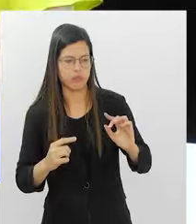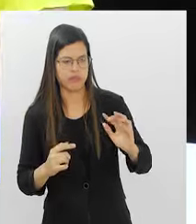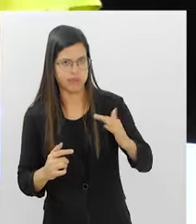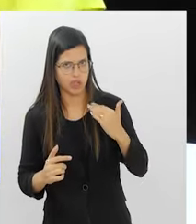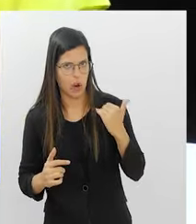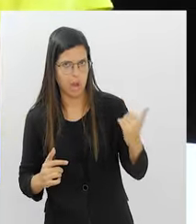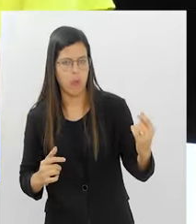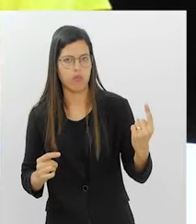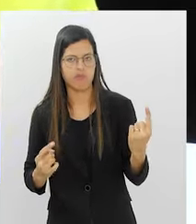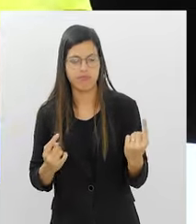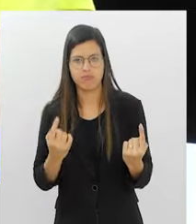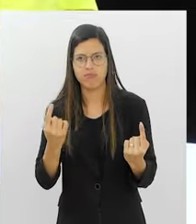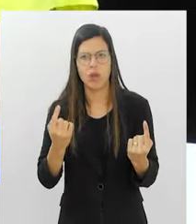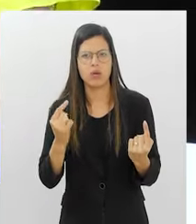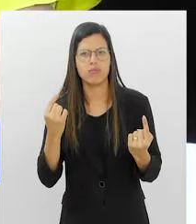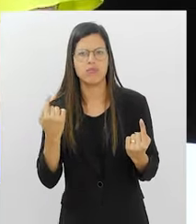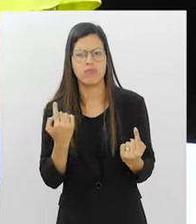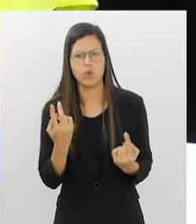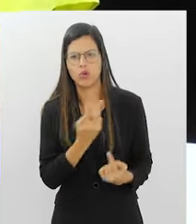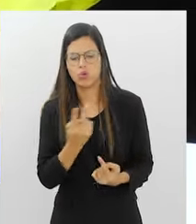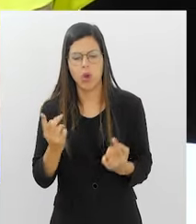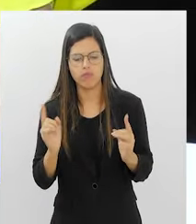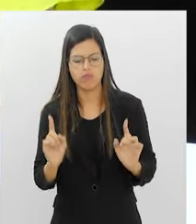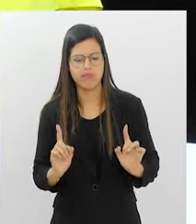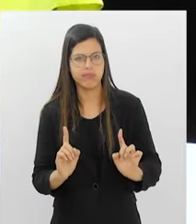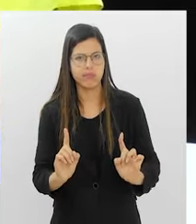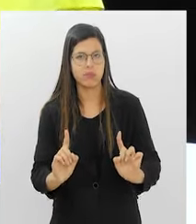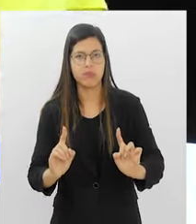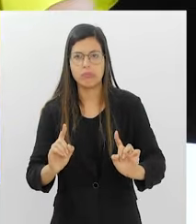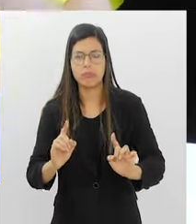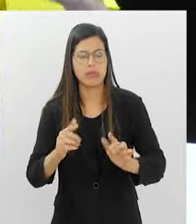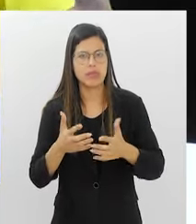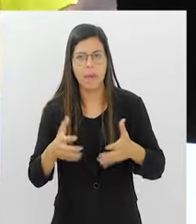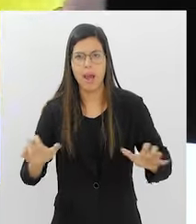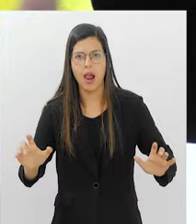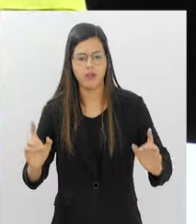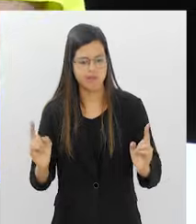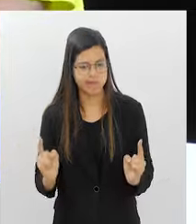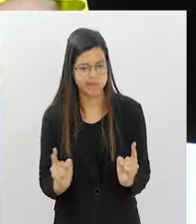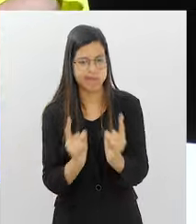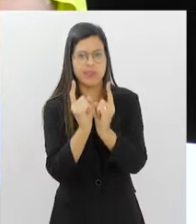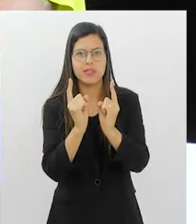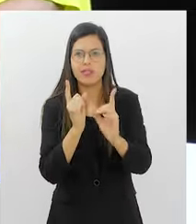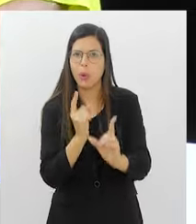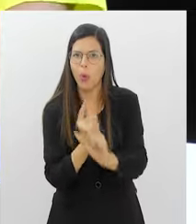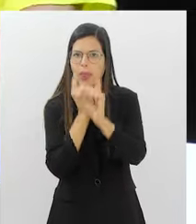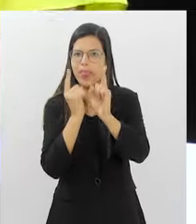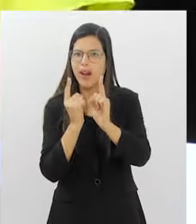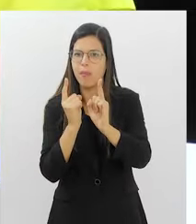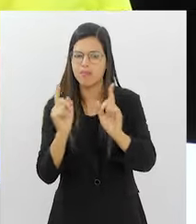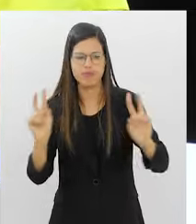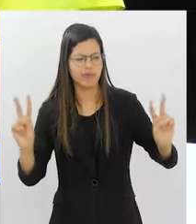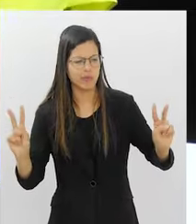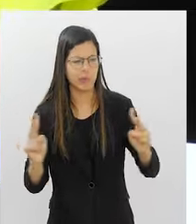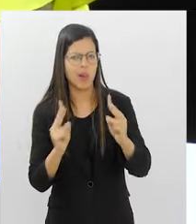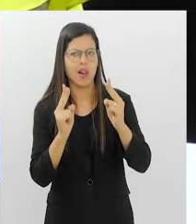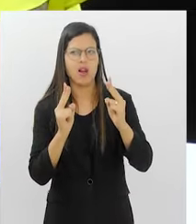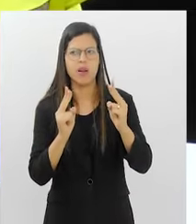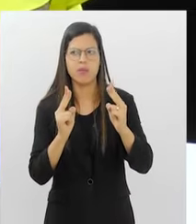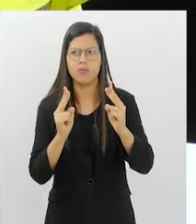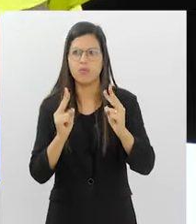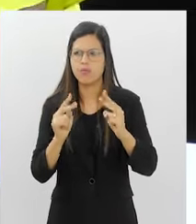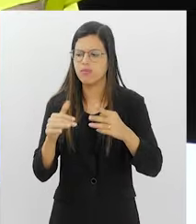só sei que a gente tava indo separado do nada ele não marcou nada nós duas pá na sala Nos olhamos